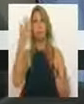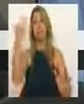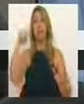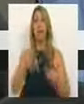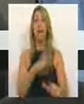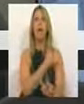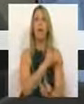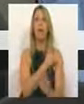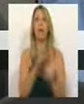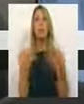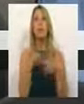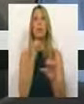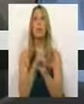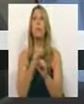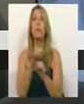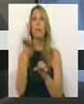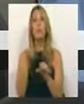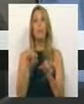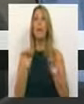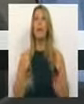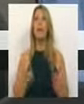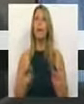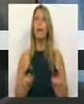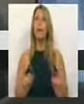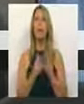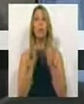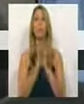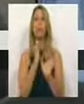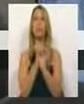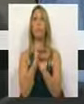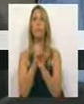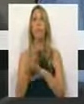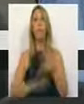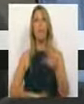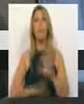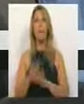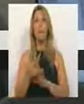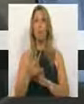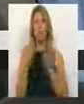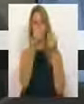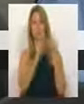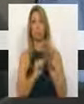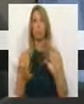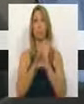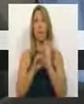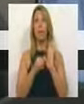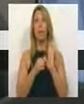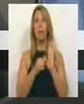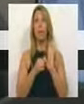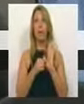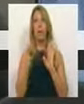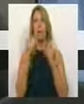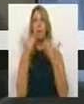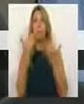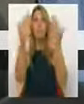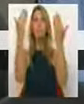e também a todos os trabalhos que foram feitos na produção desta legislação, e